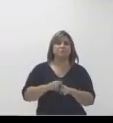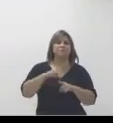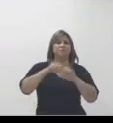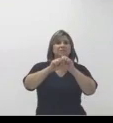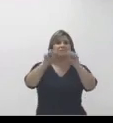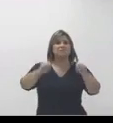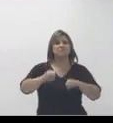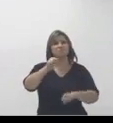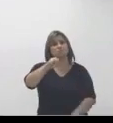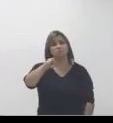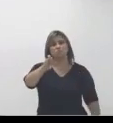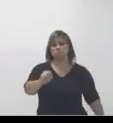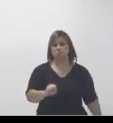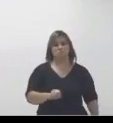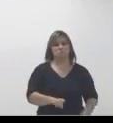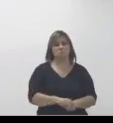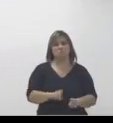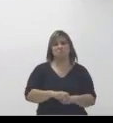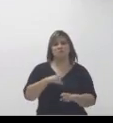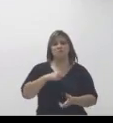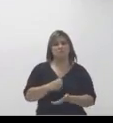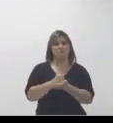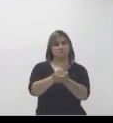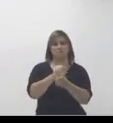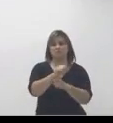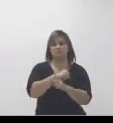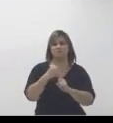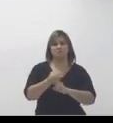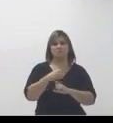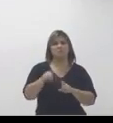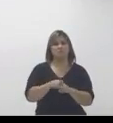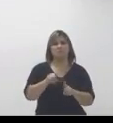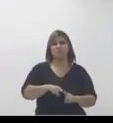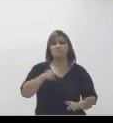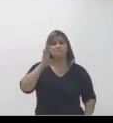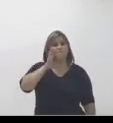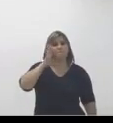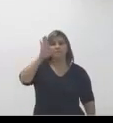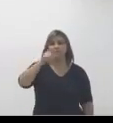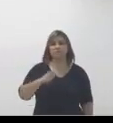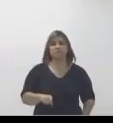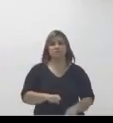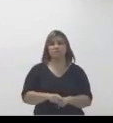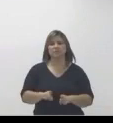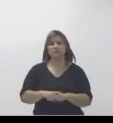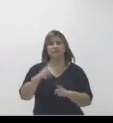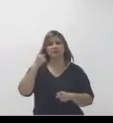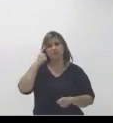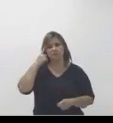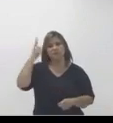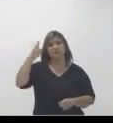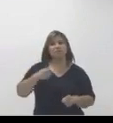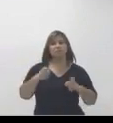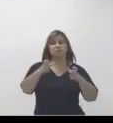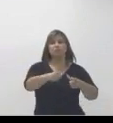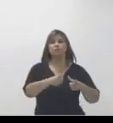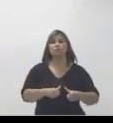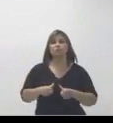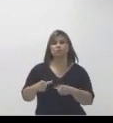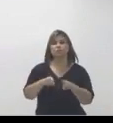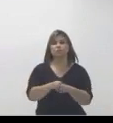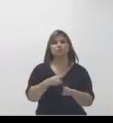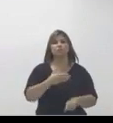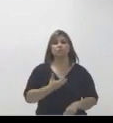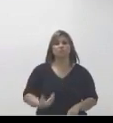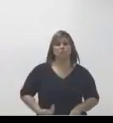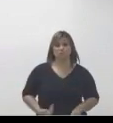único de saúde ao sistema único de assistência social este é um princípio inerente a essa idéia o espaço é público